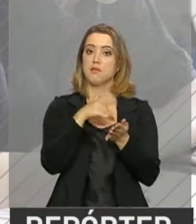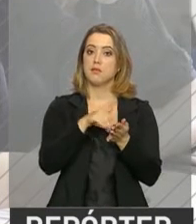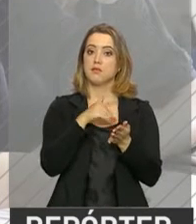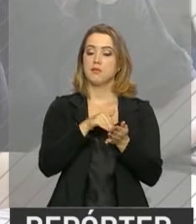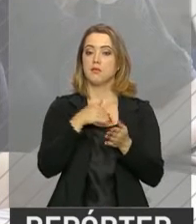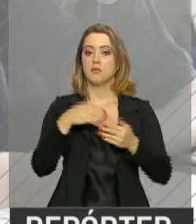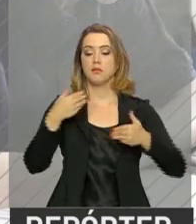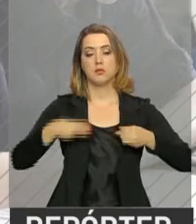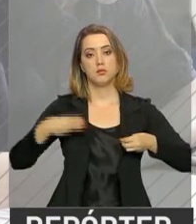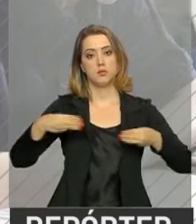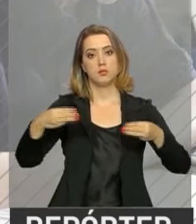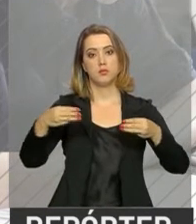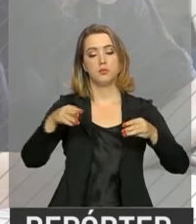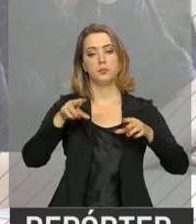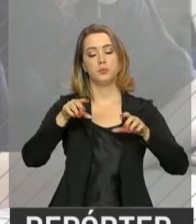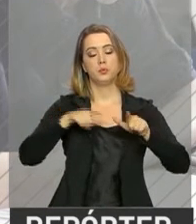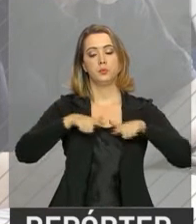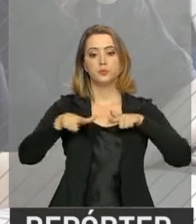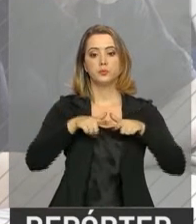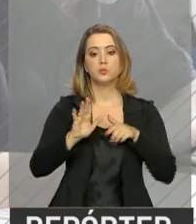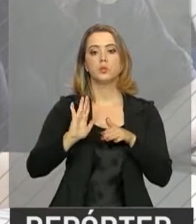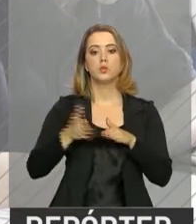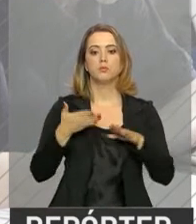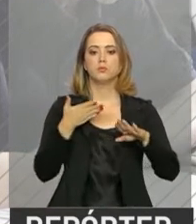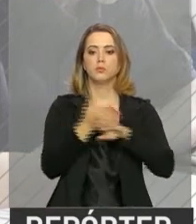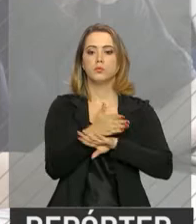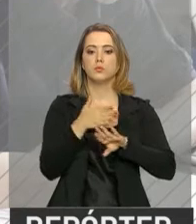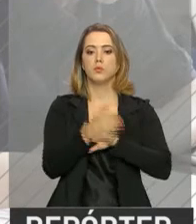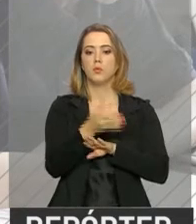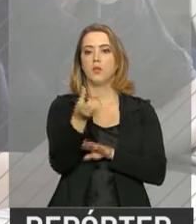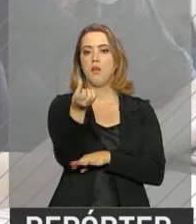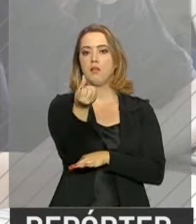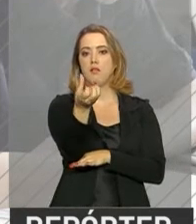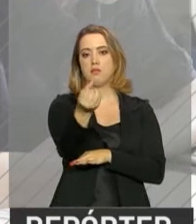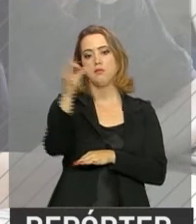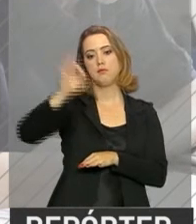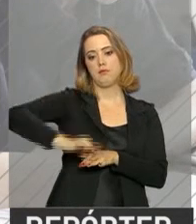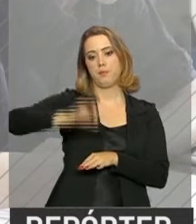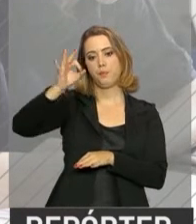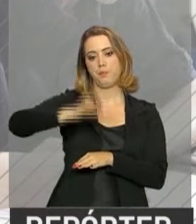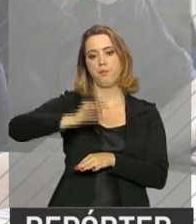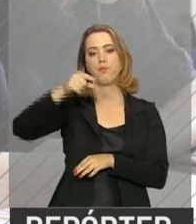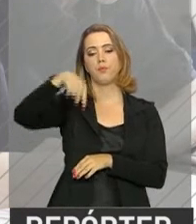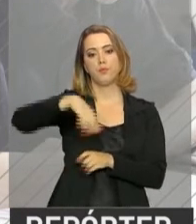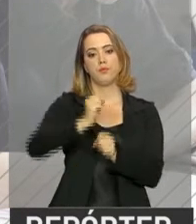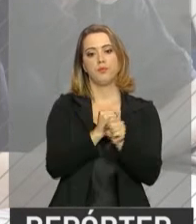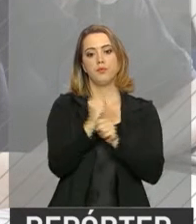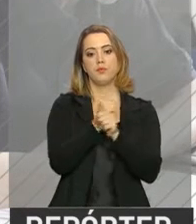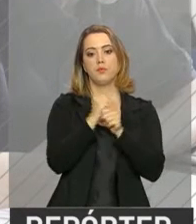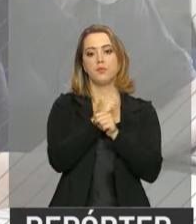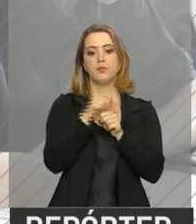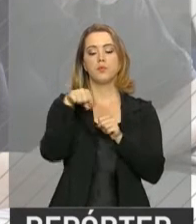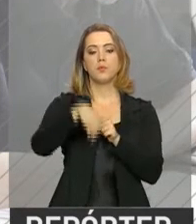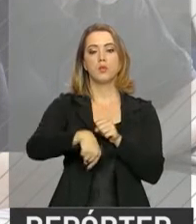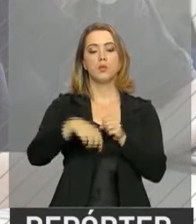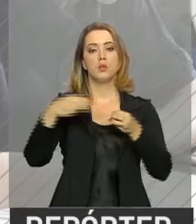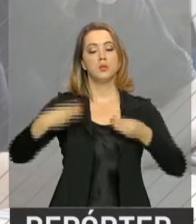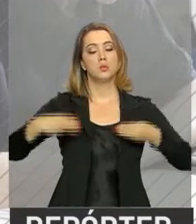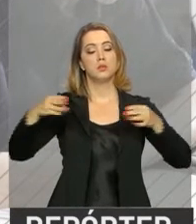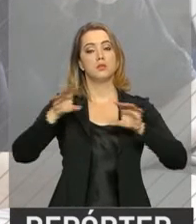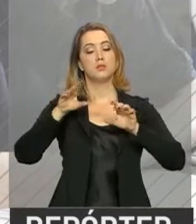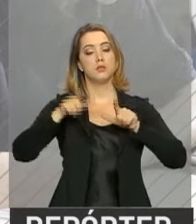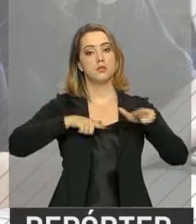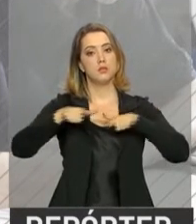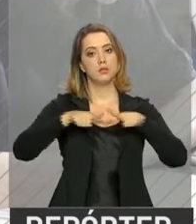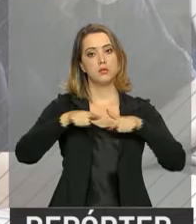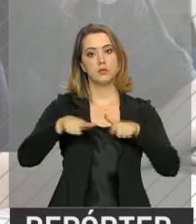do trabalho que já alcançaram 66% da meta prevista para este ano de acordo com o ministério do trabalho